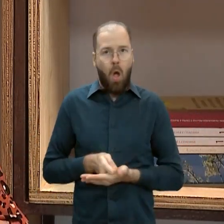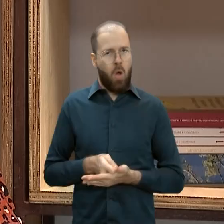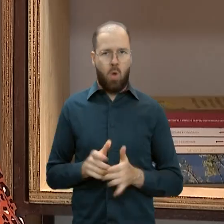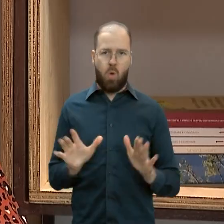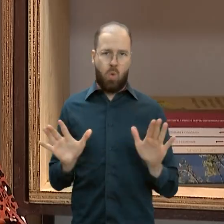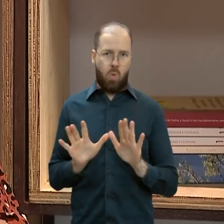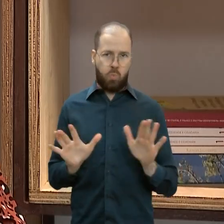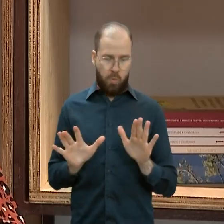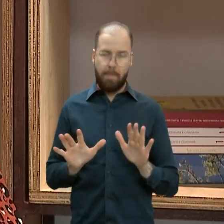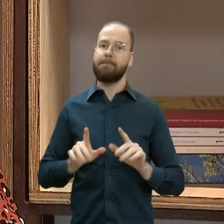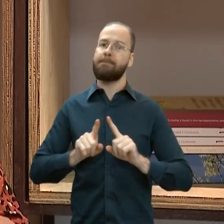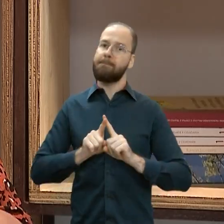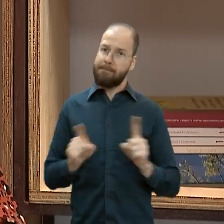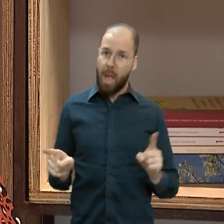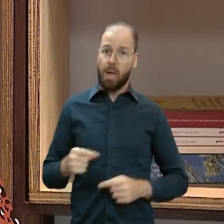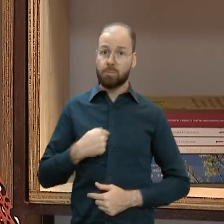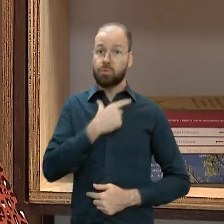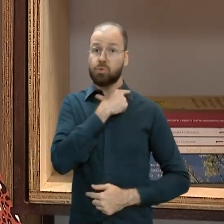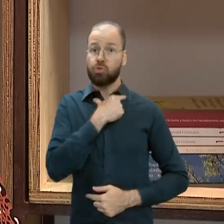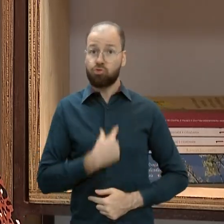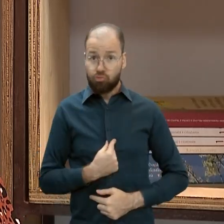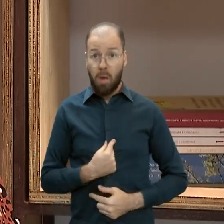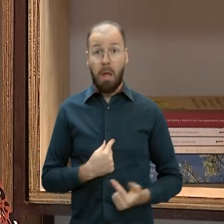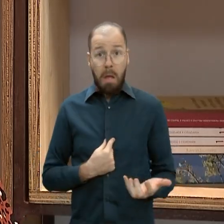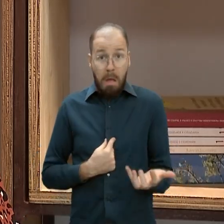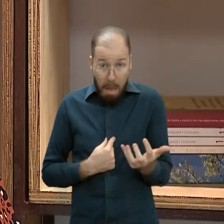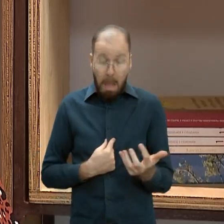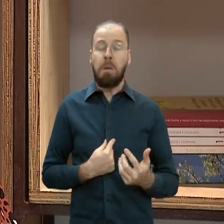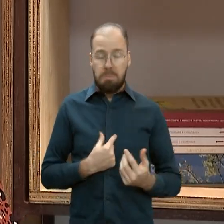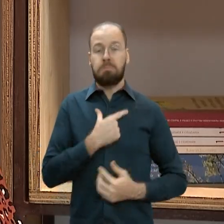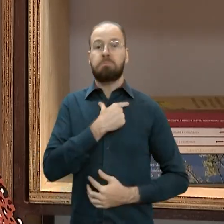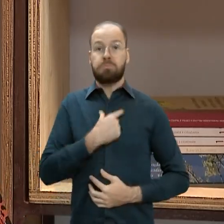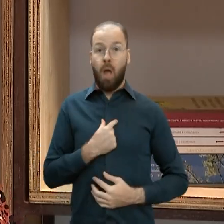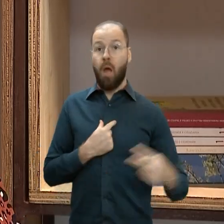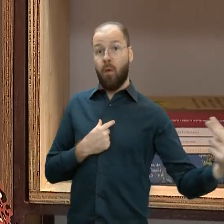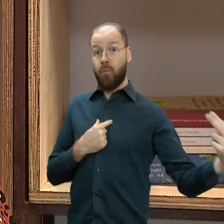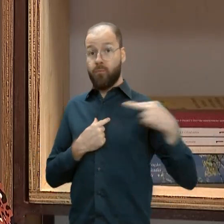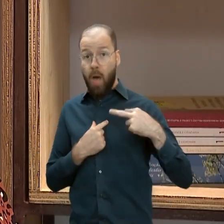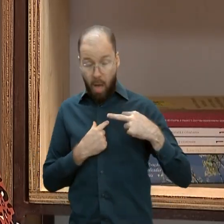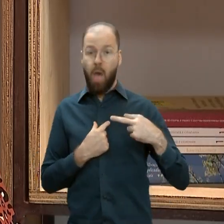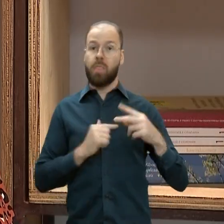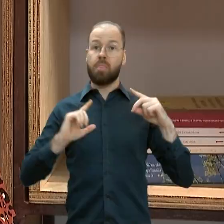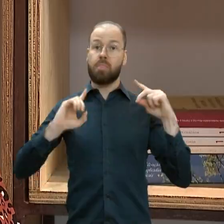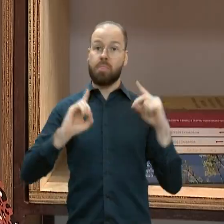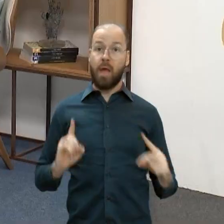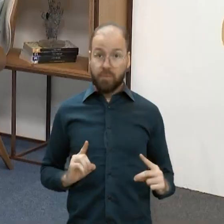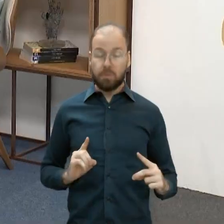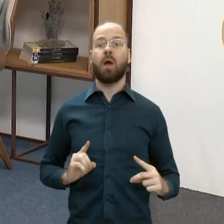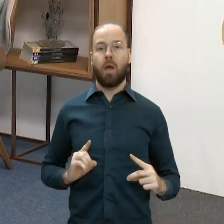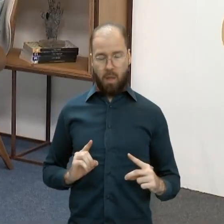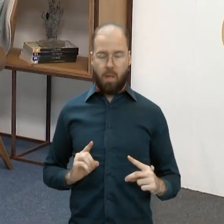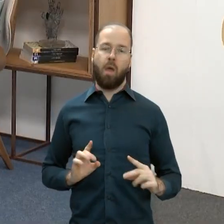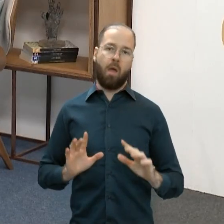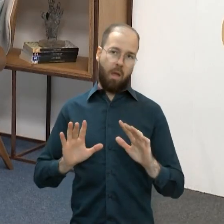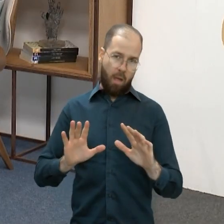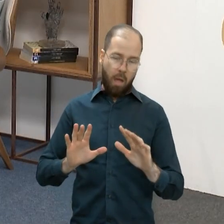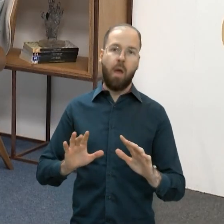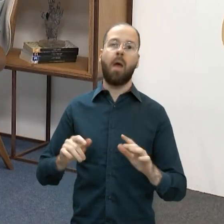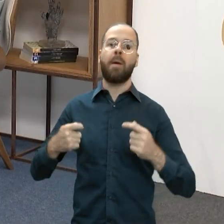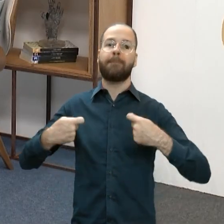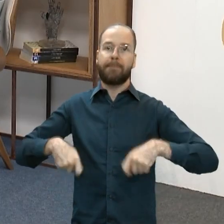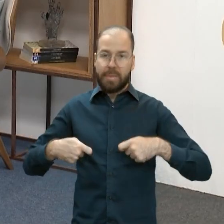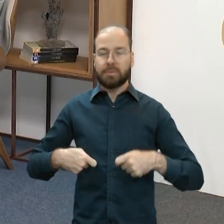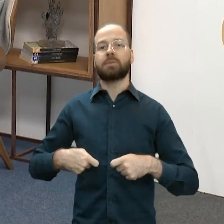está descartada de ter que comprovar diante de documentação. Né? Então, não é qualquer pessoa, a gente fica